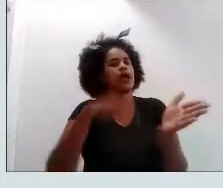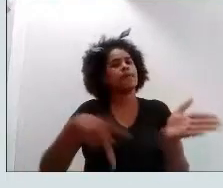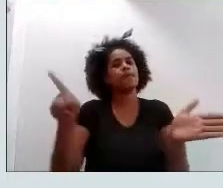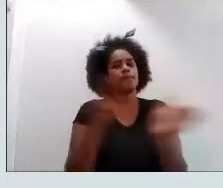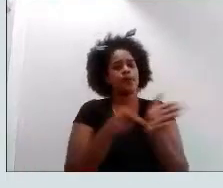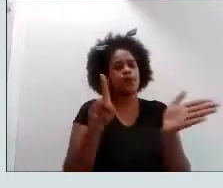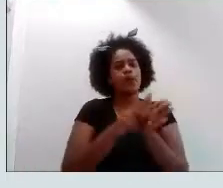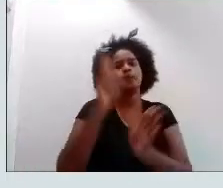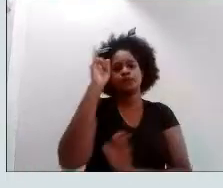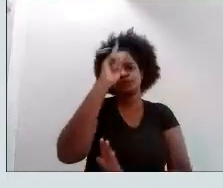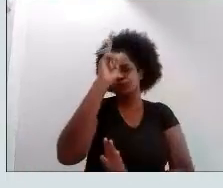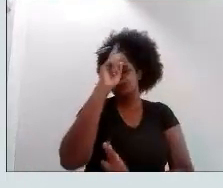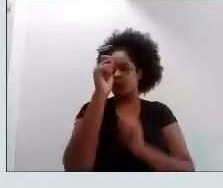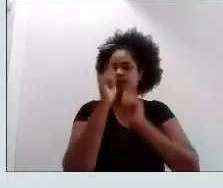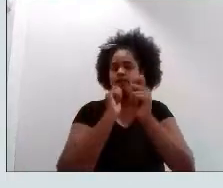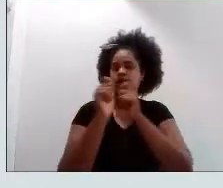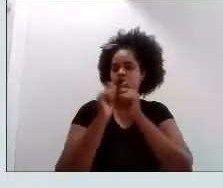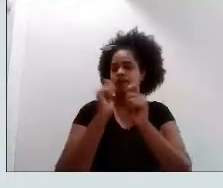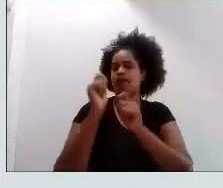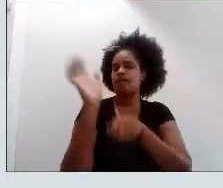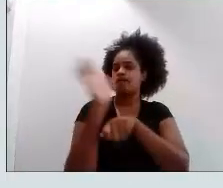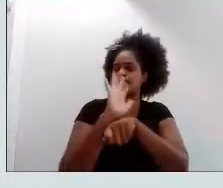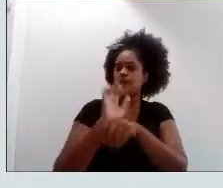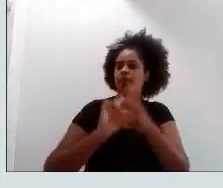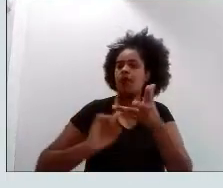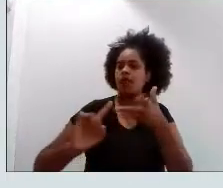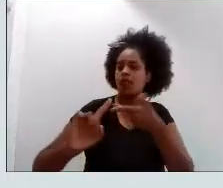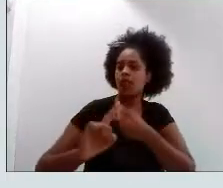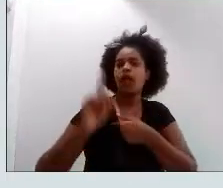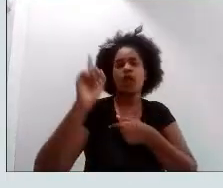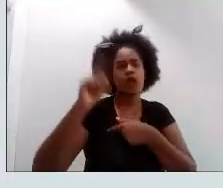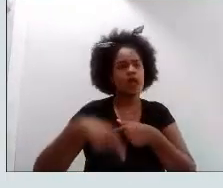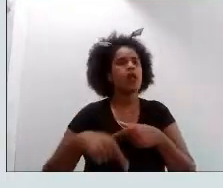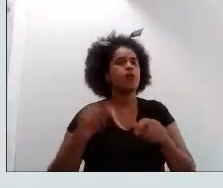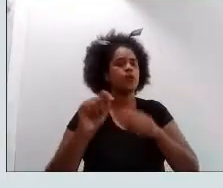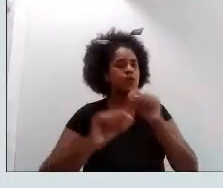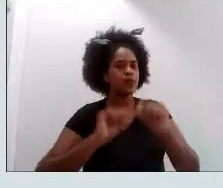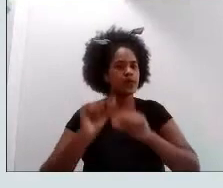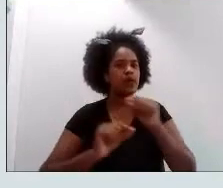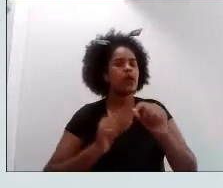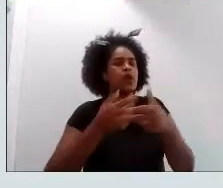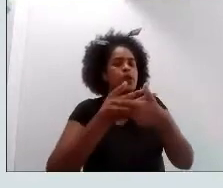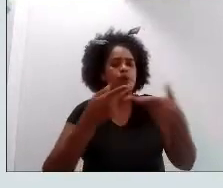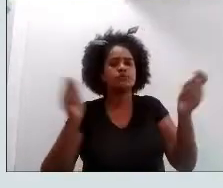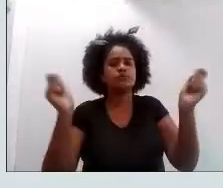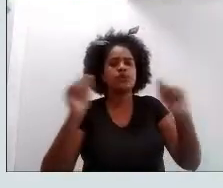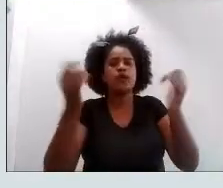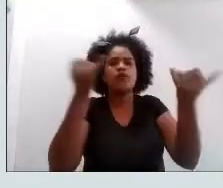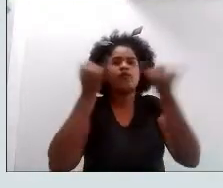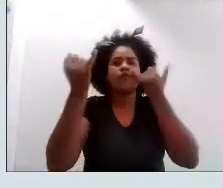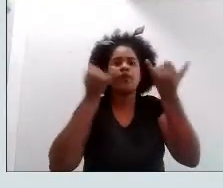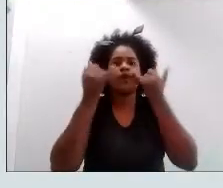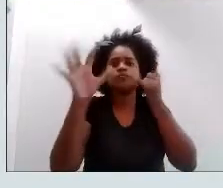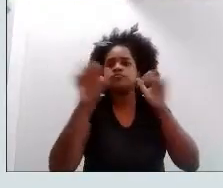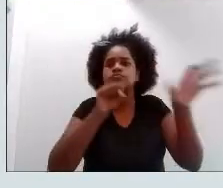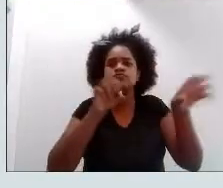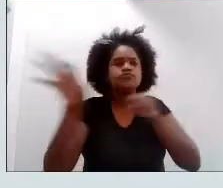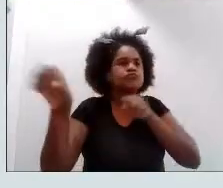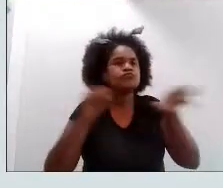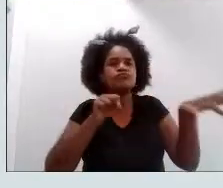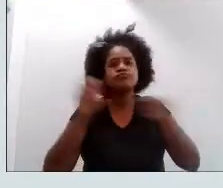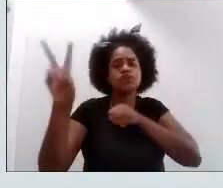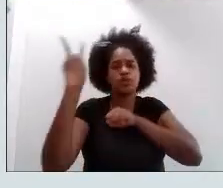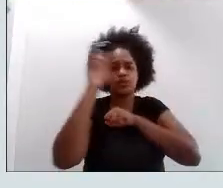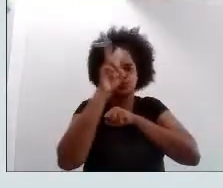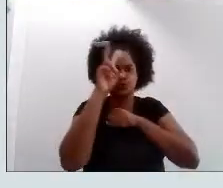entrevistas, filmes. Então, há uma gama de formas da gente tentar estudar a história